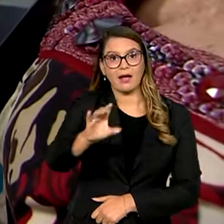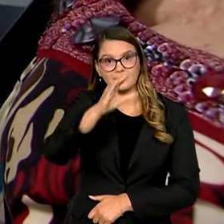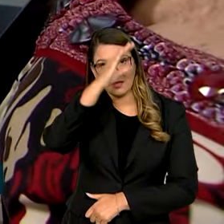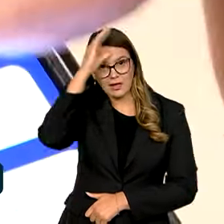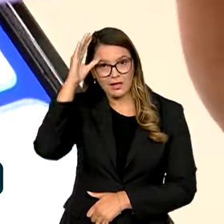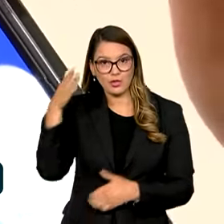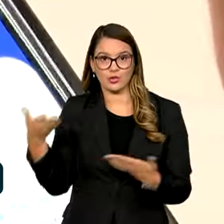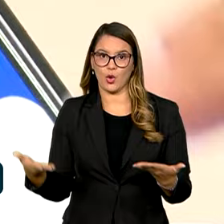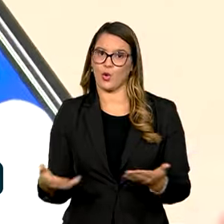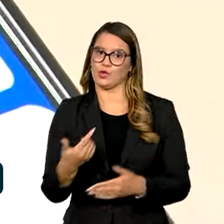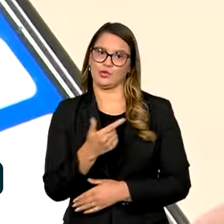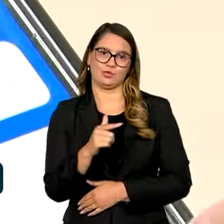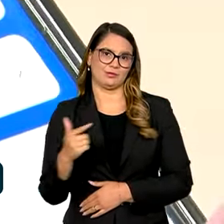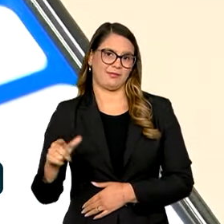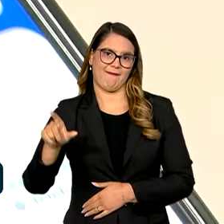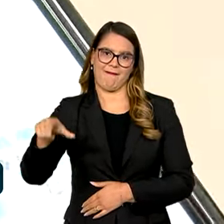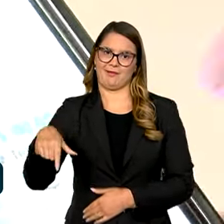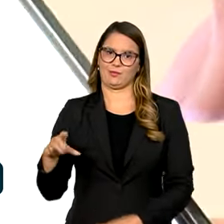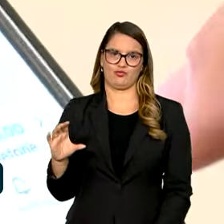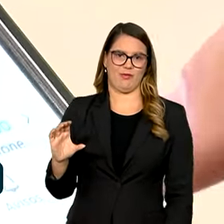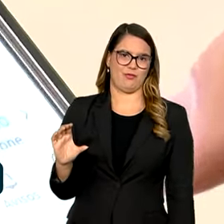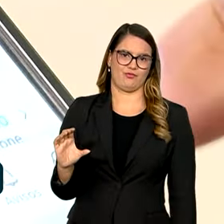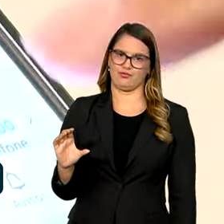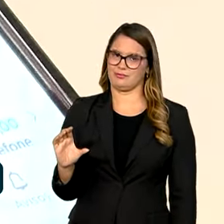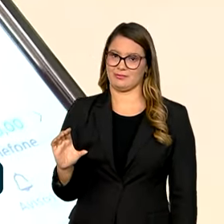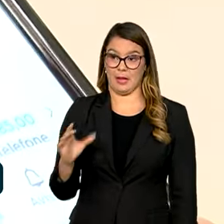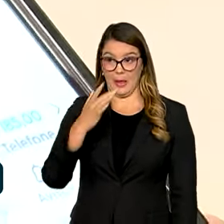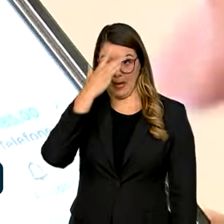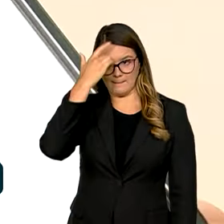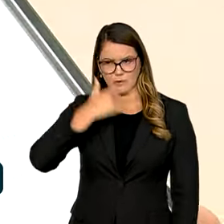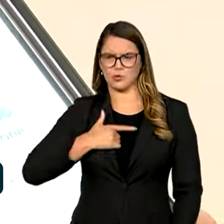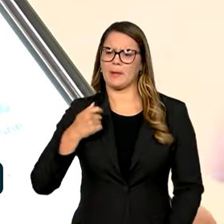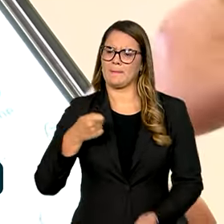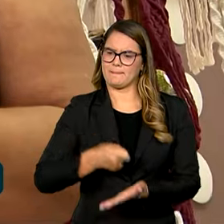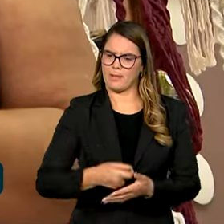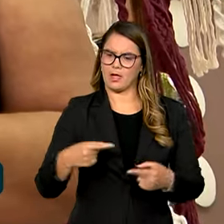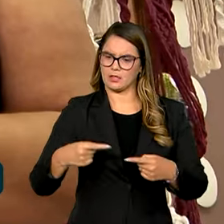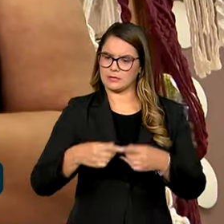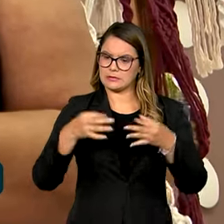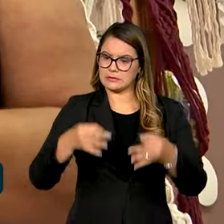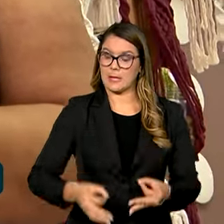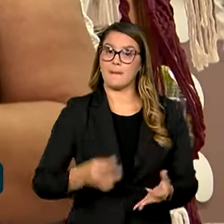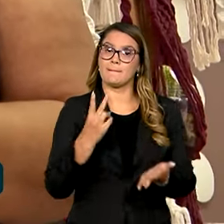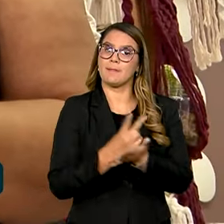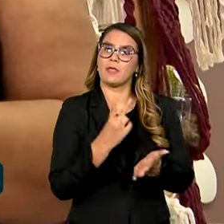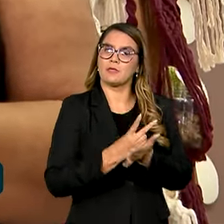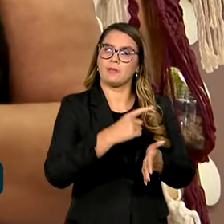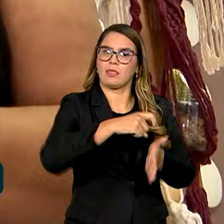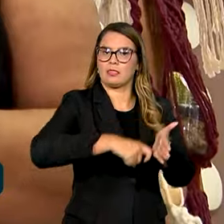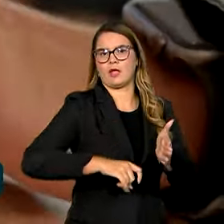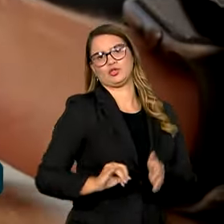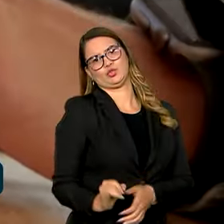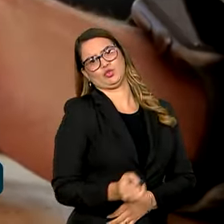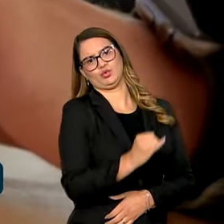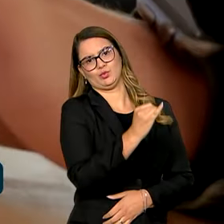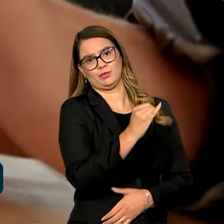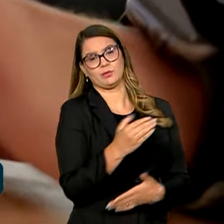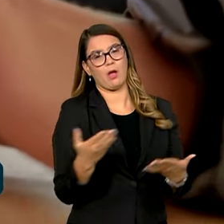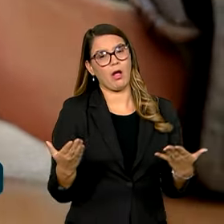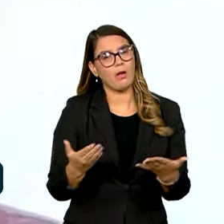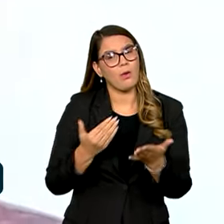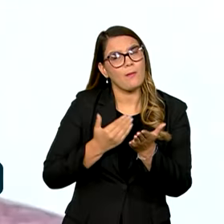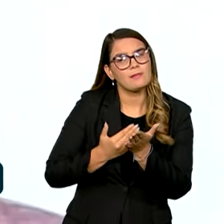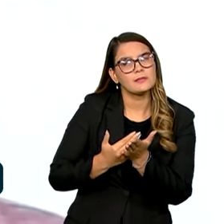existe hoje no cartão de crédito, né, em que o bom pagador e o mau pagador pagam a mesma taxa de juros. Então a gente está começando a desenhar